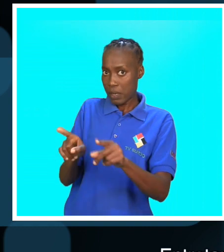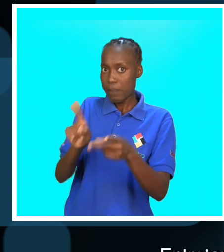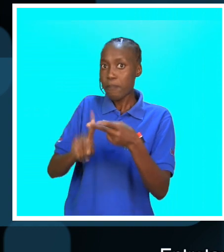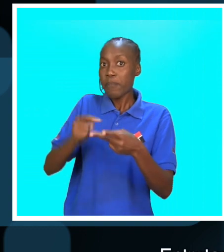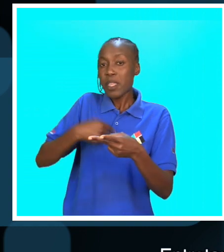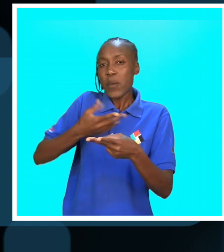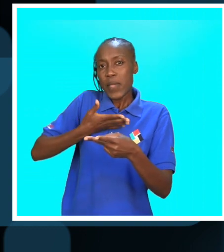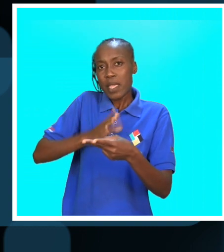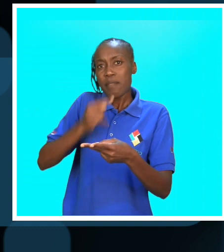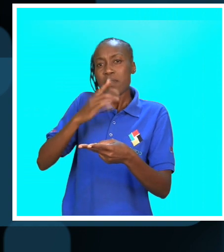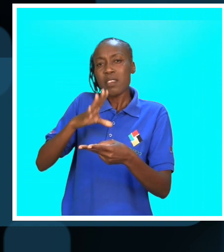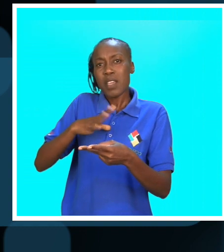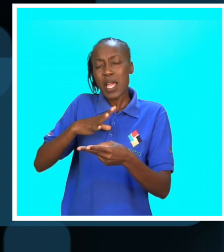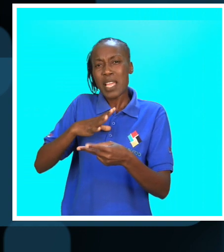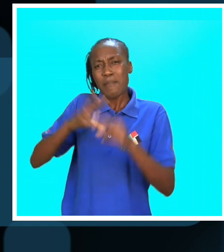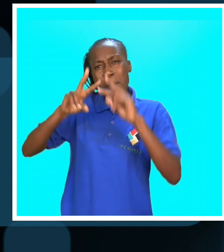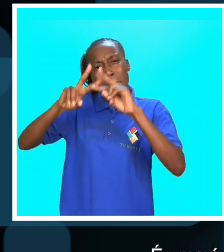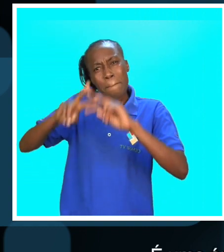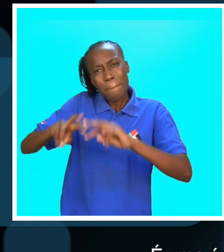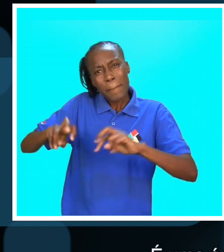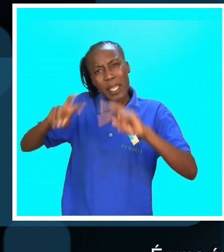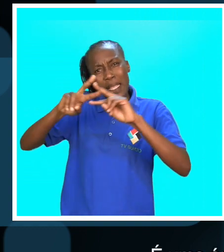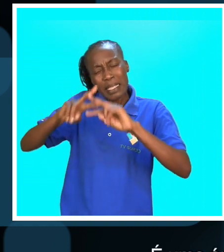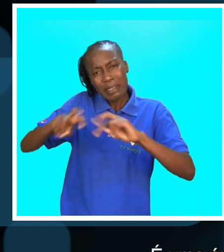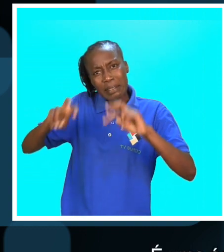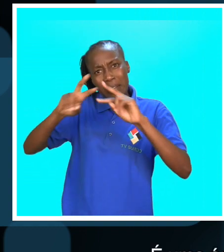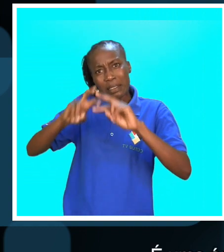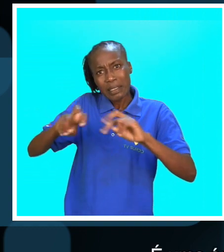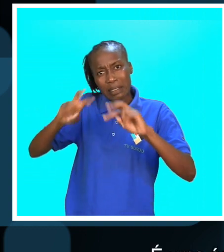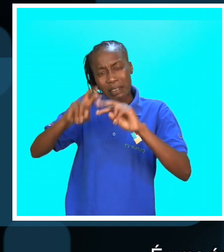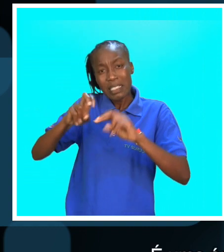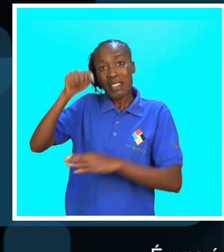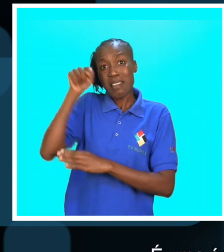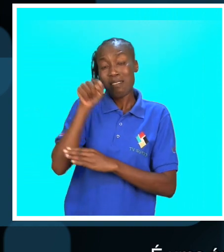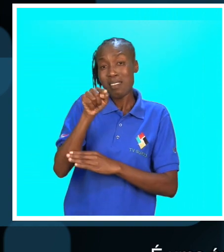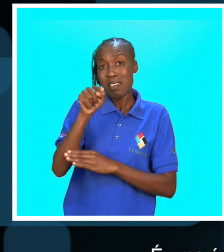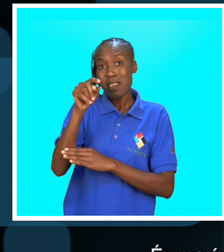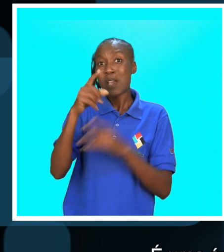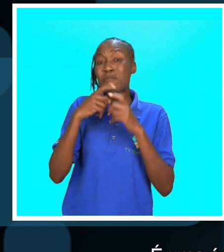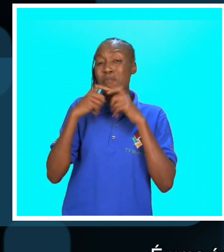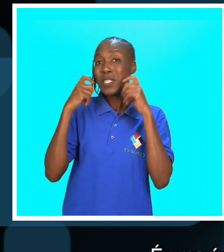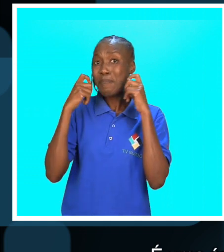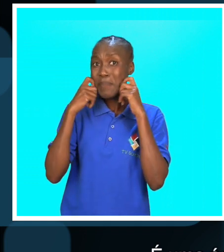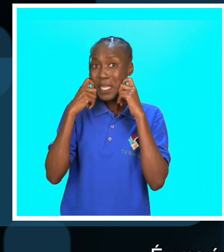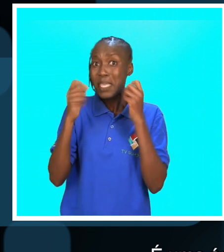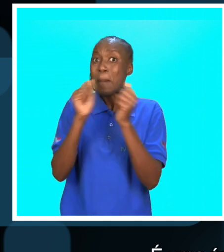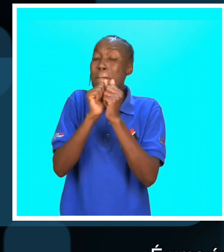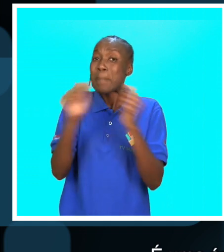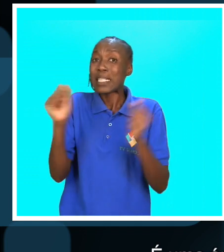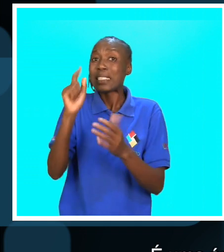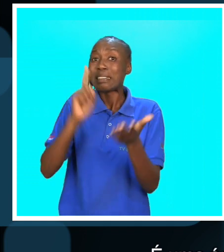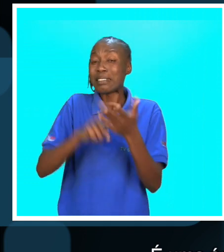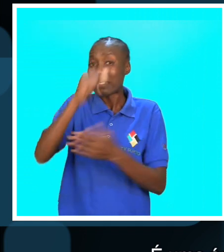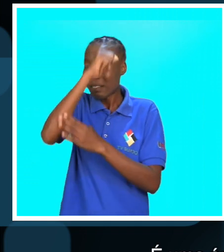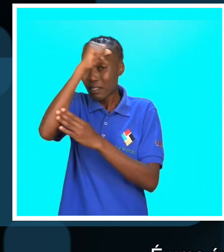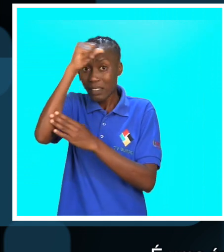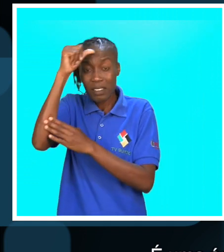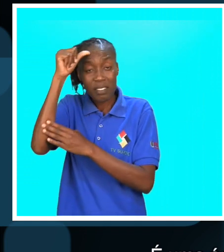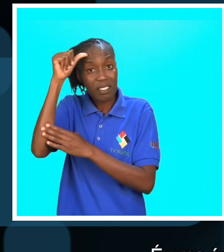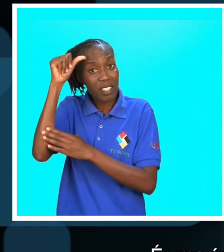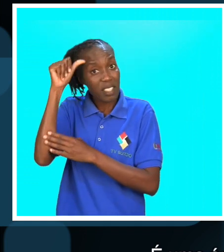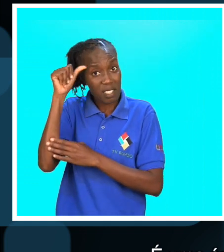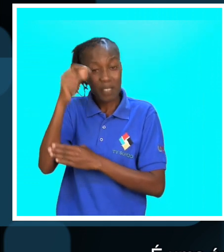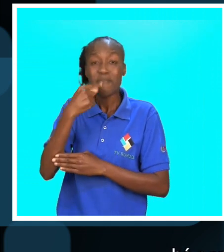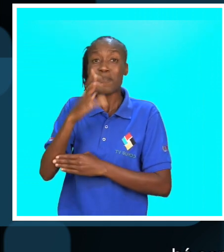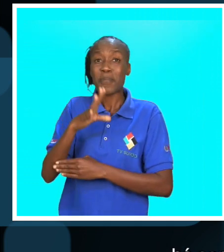componente do diagnóstico cá dentro do país, que é uma área muito difícil, não é? Acesso mesmo em países que já proporcionam